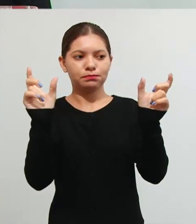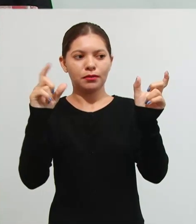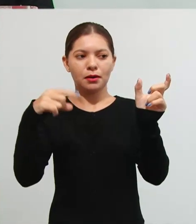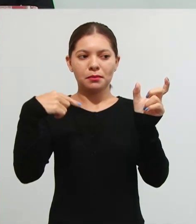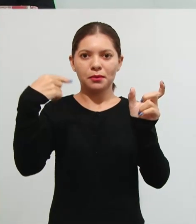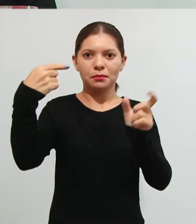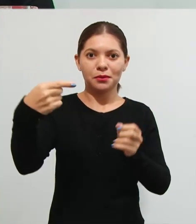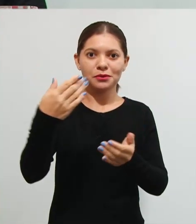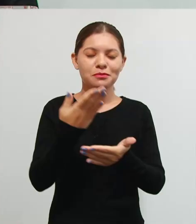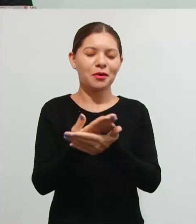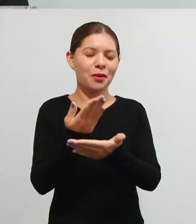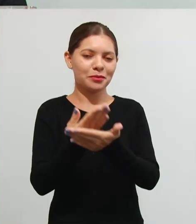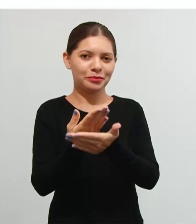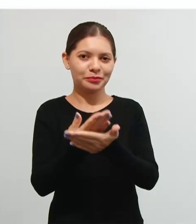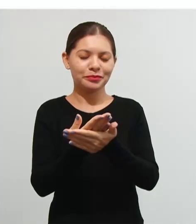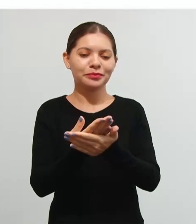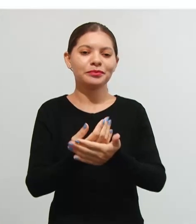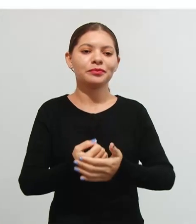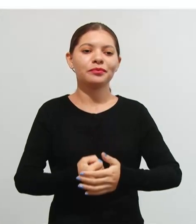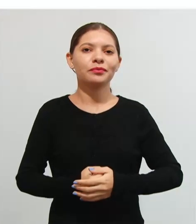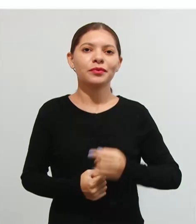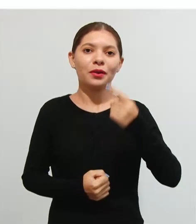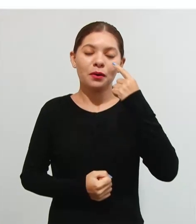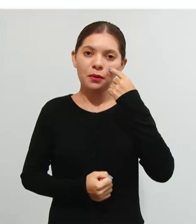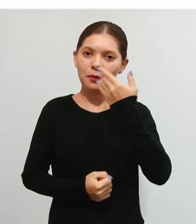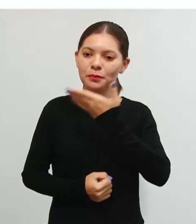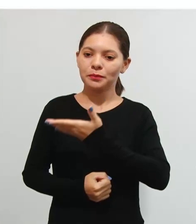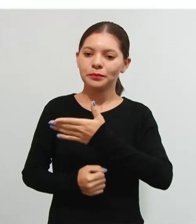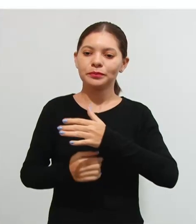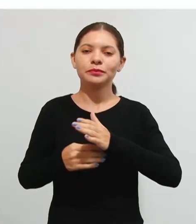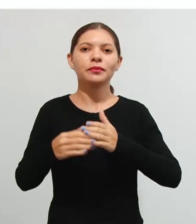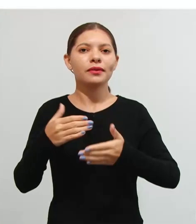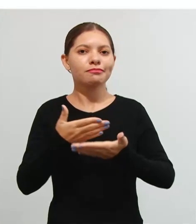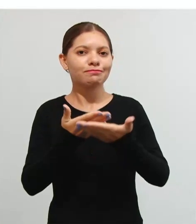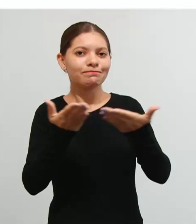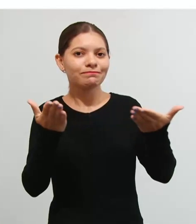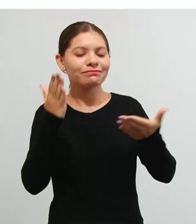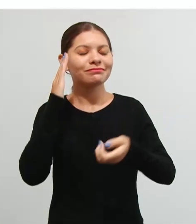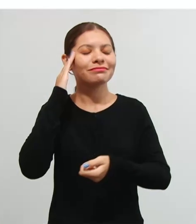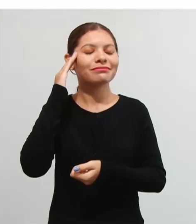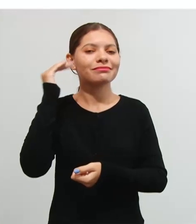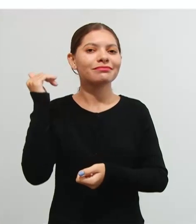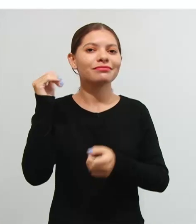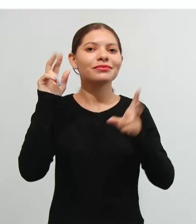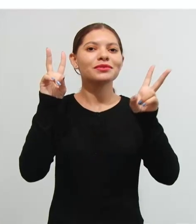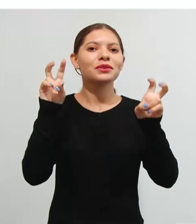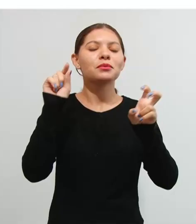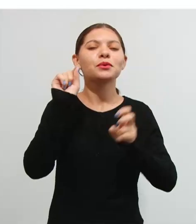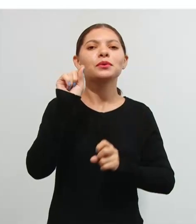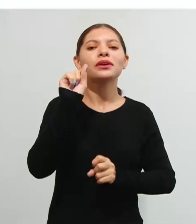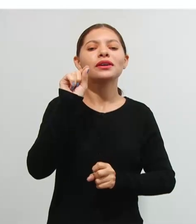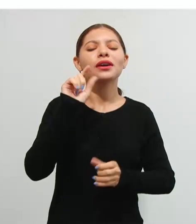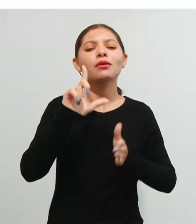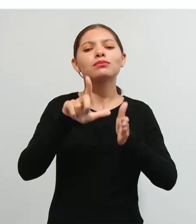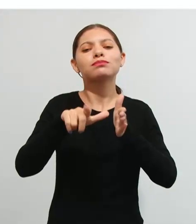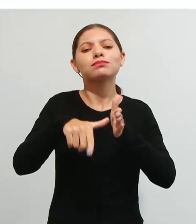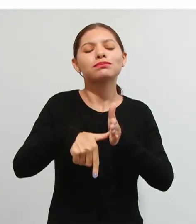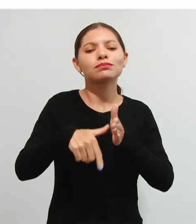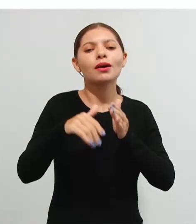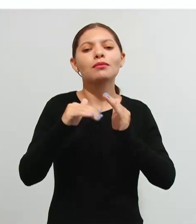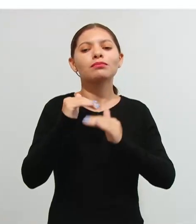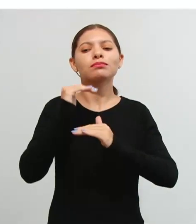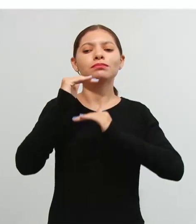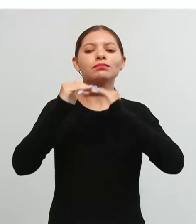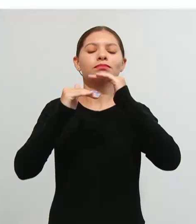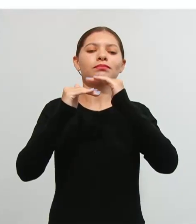da gente, mas eu trouxe aqui para vocês poderem compreenderem um pouquinho sobre o que é o atraso global do desenvolvimento,